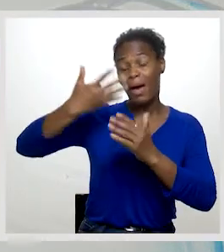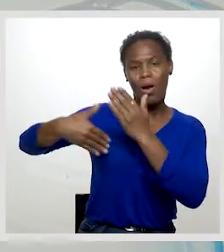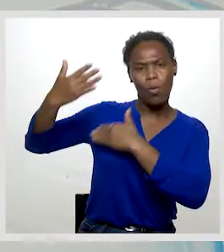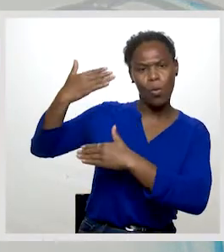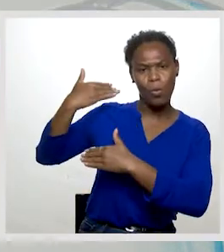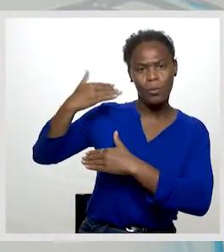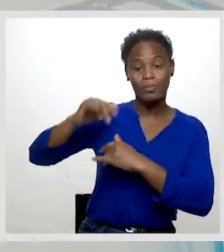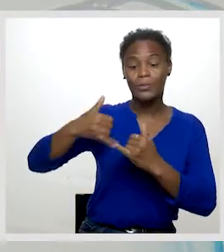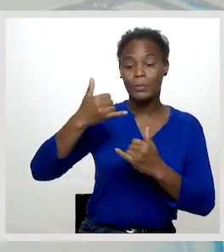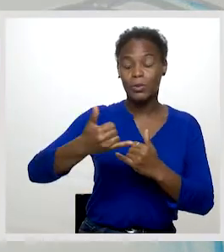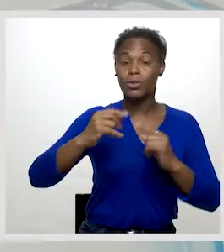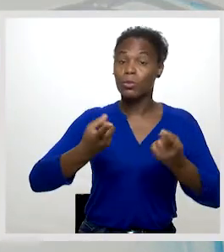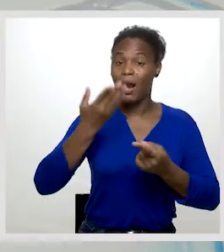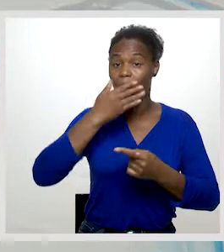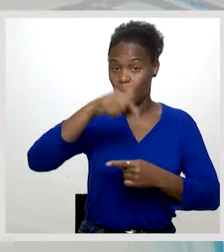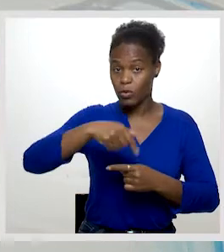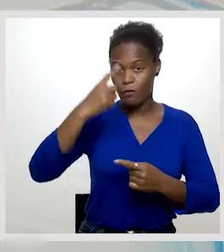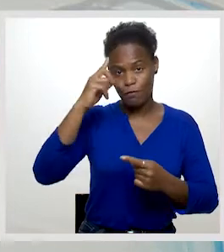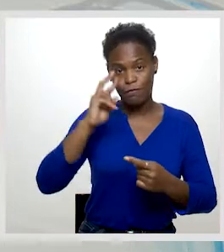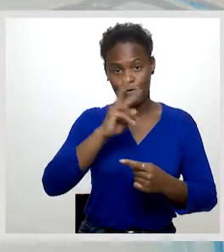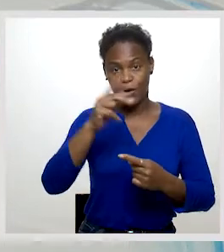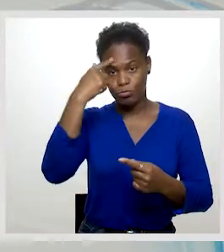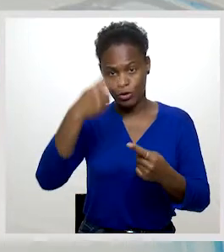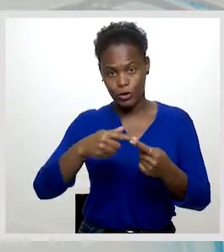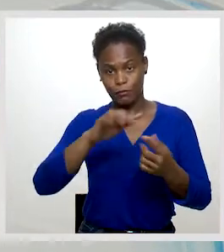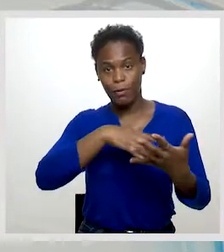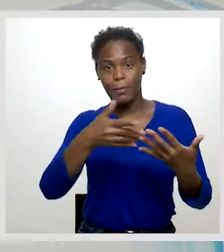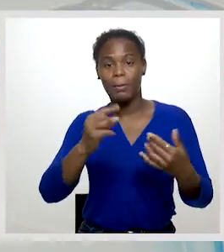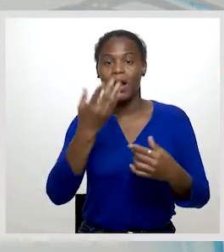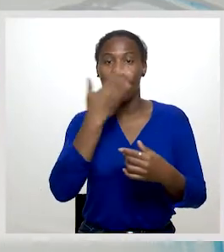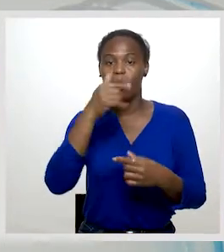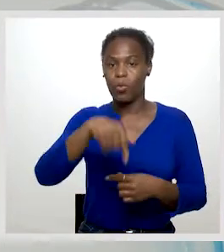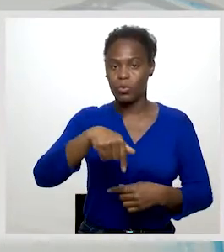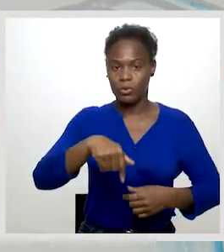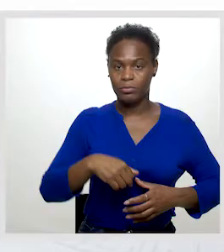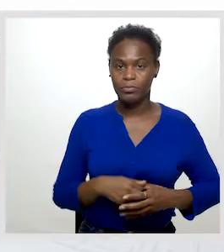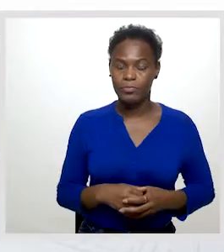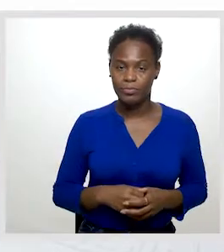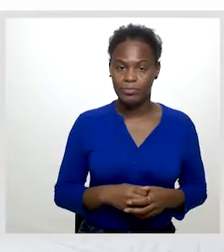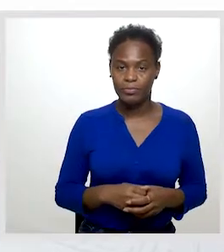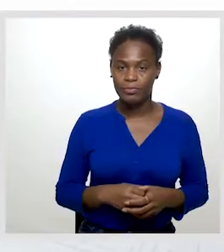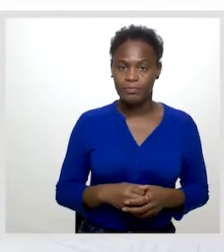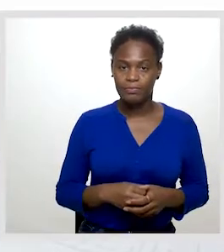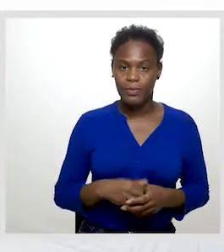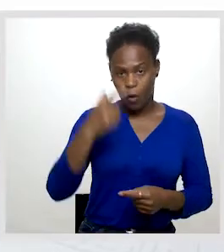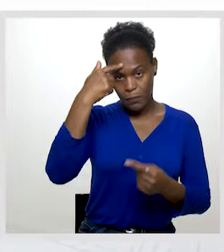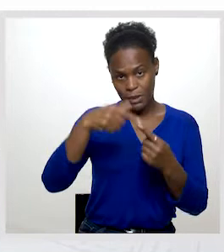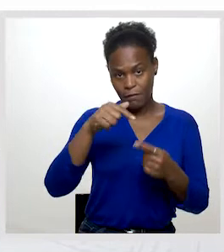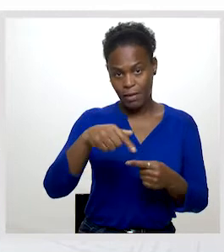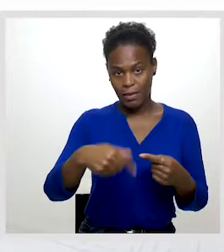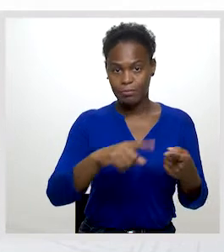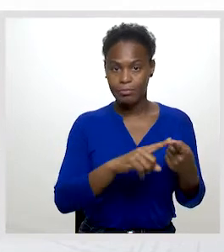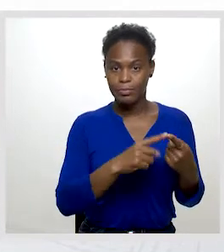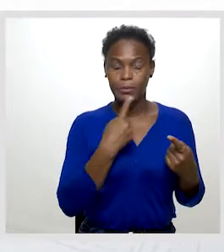Depois do nosso sumário de hoje, da nossa aula de hoje, vamos ver os objetivos traçados para a nossa aula. Estes